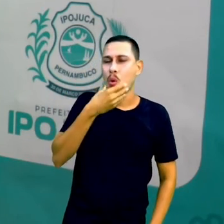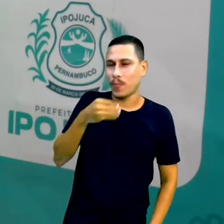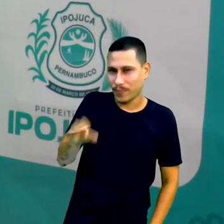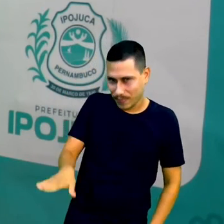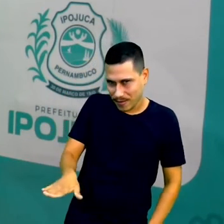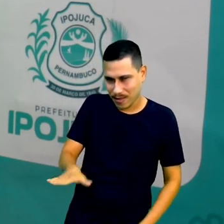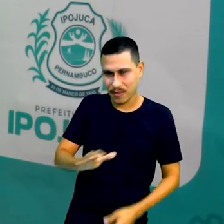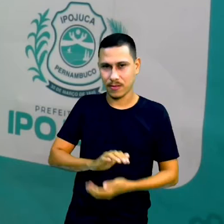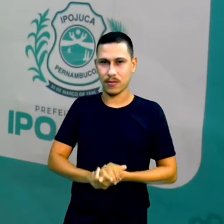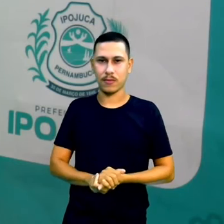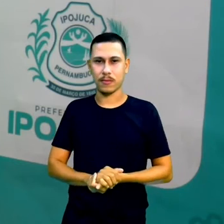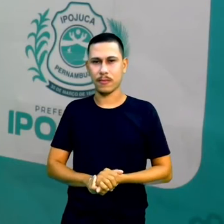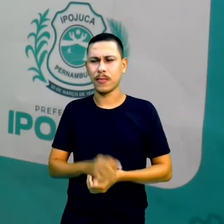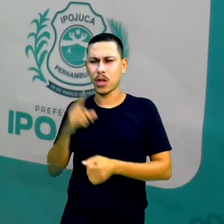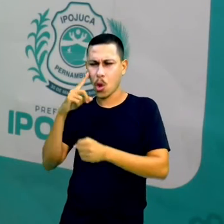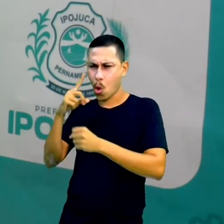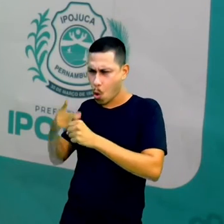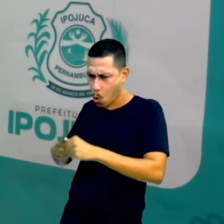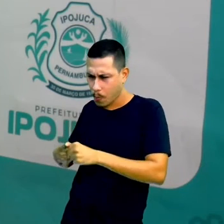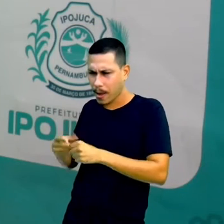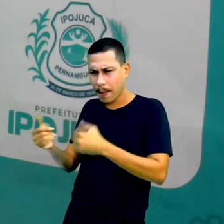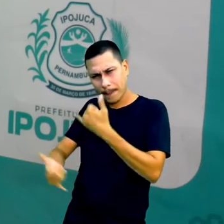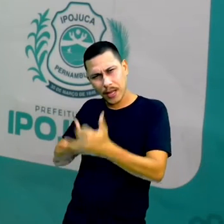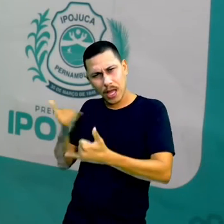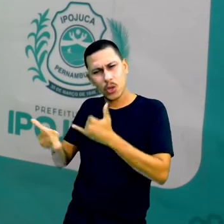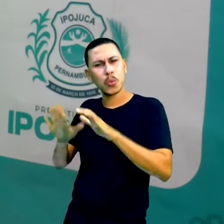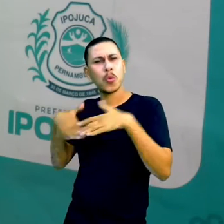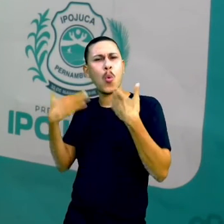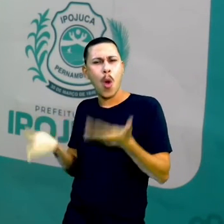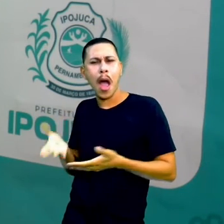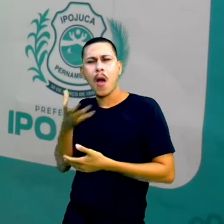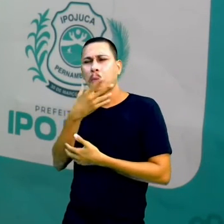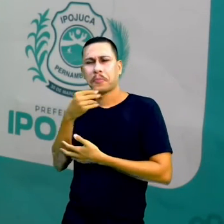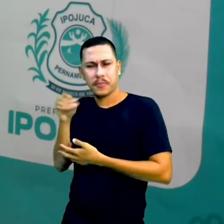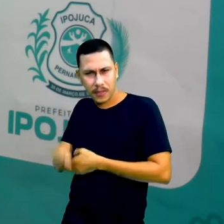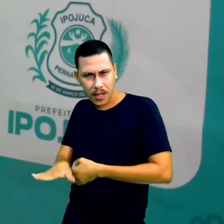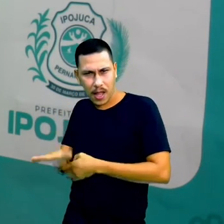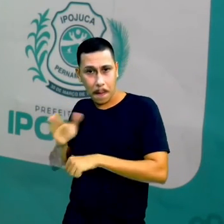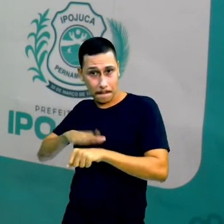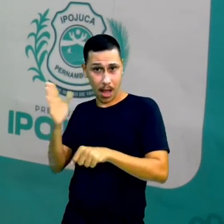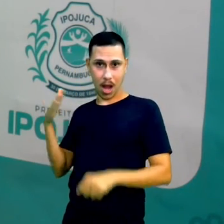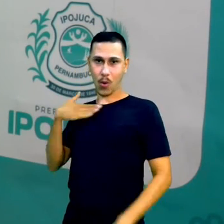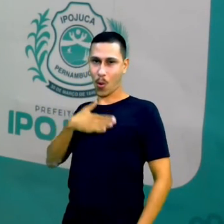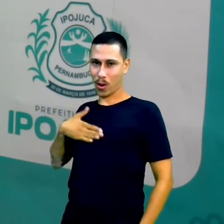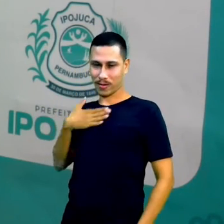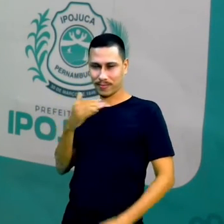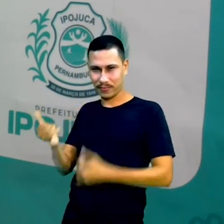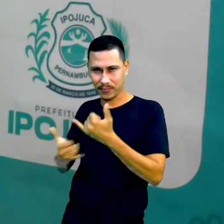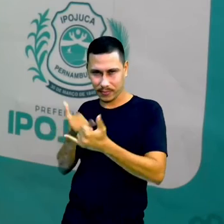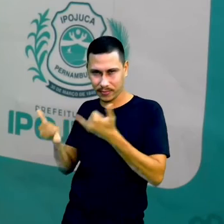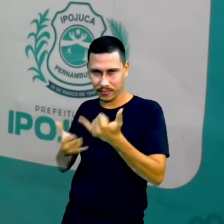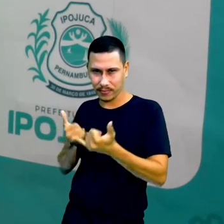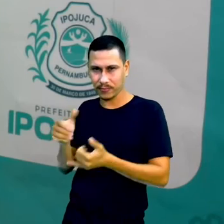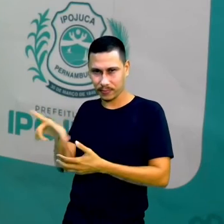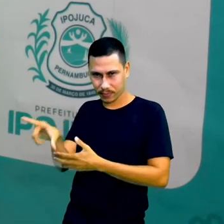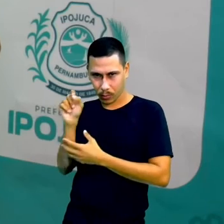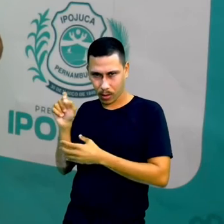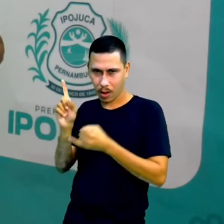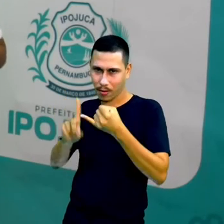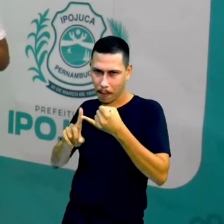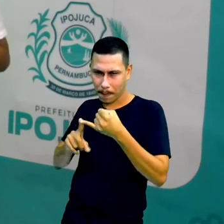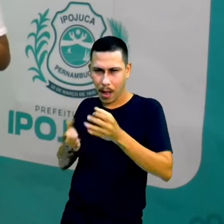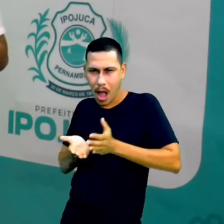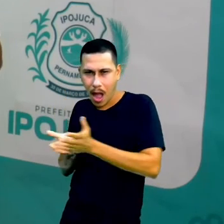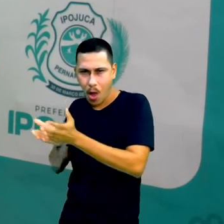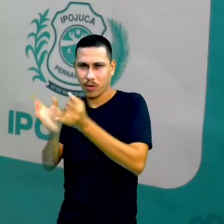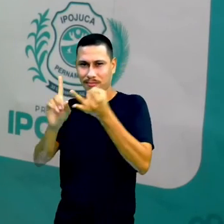meninos. Para saber qual é o brinquedo que esses meninos mais gostam de brincar. Então eles escolheram